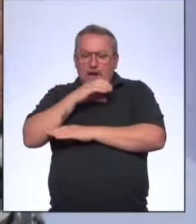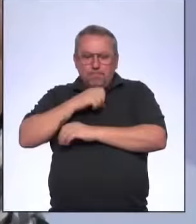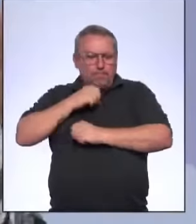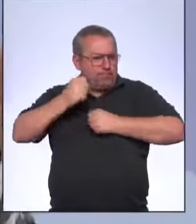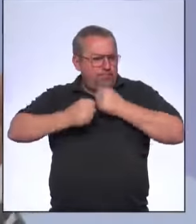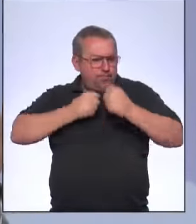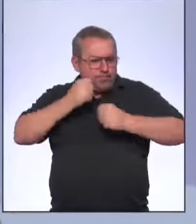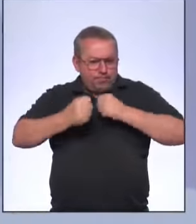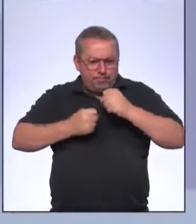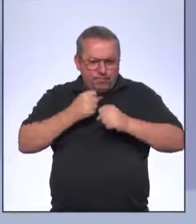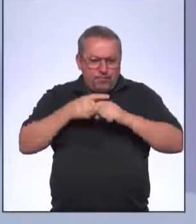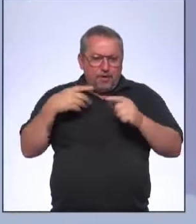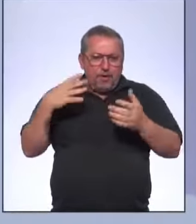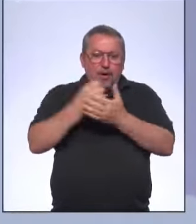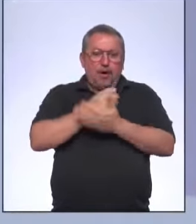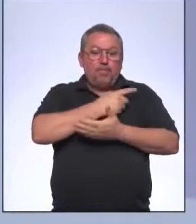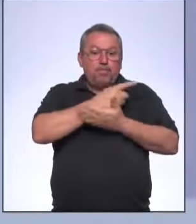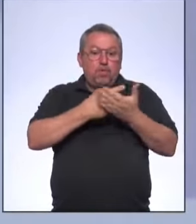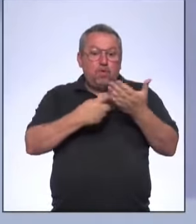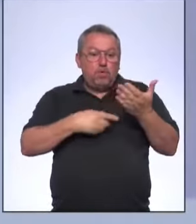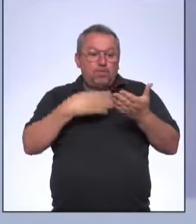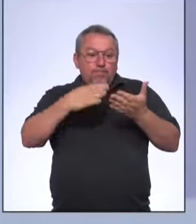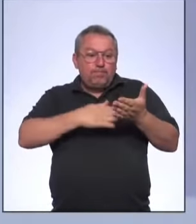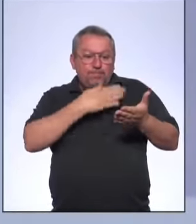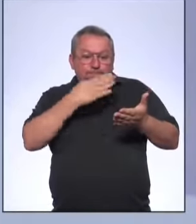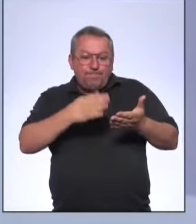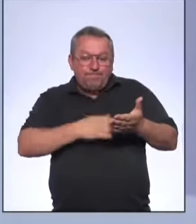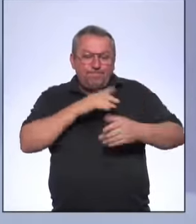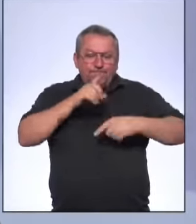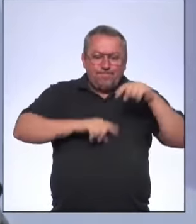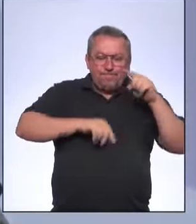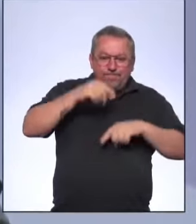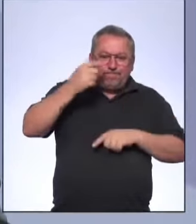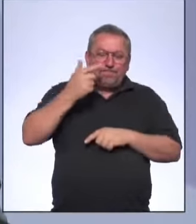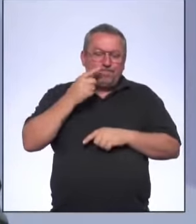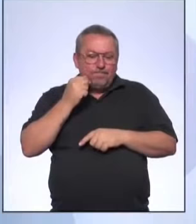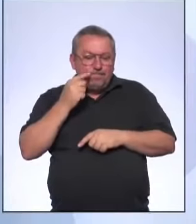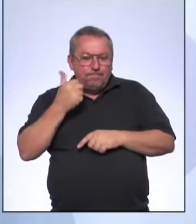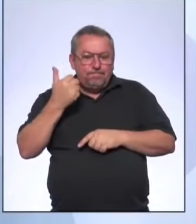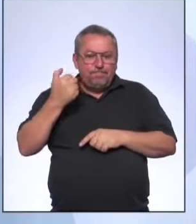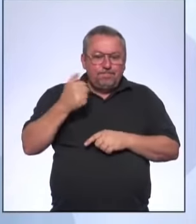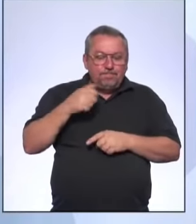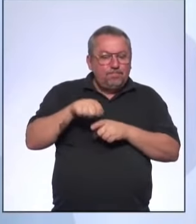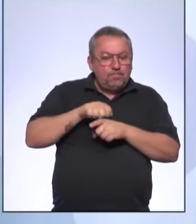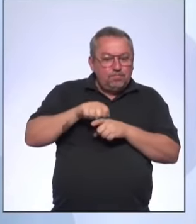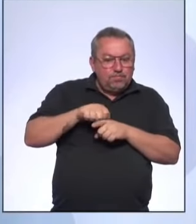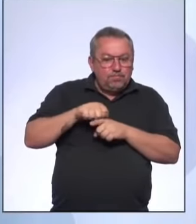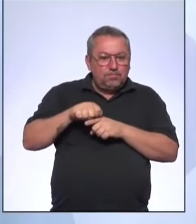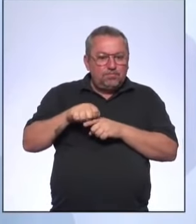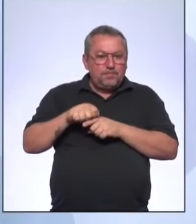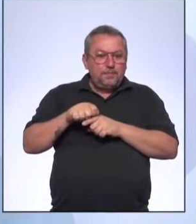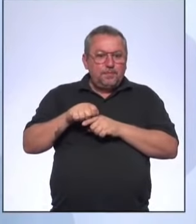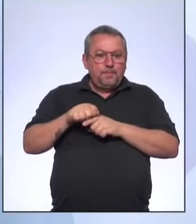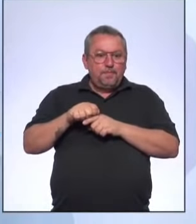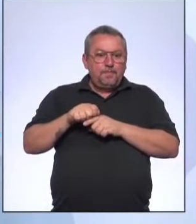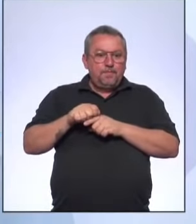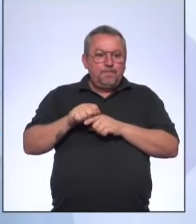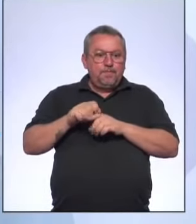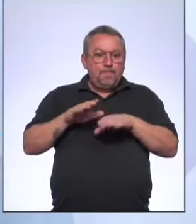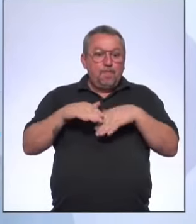rapidinho pega a sua apostila o seu material seu lápis o seu caderno ok